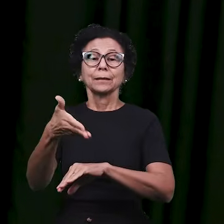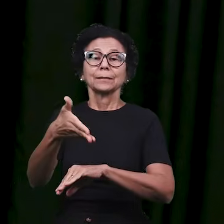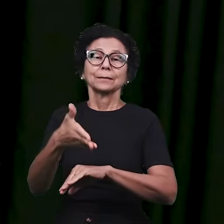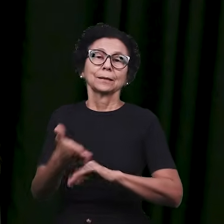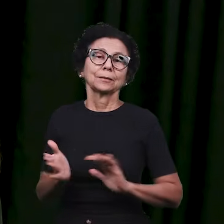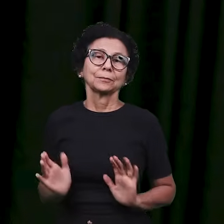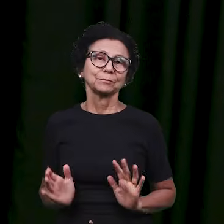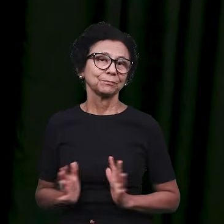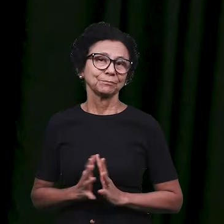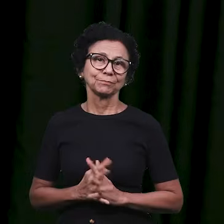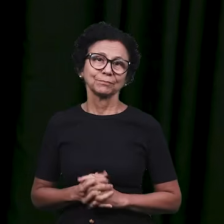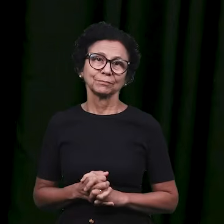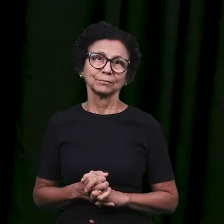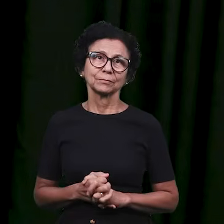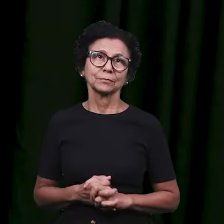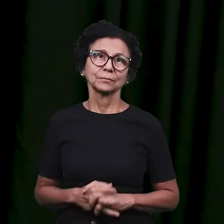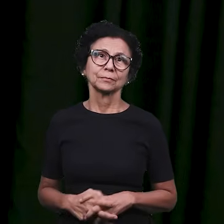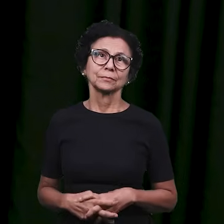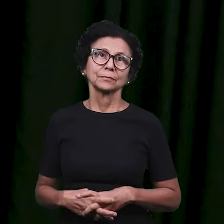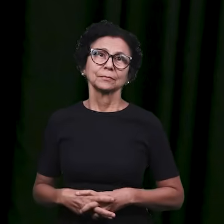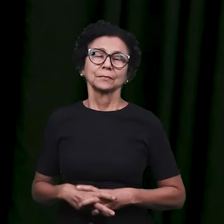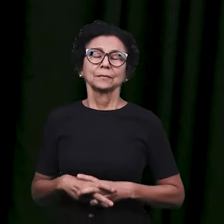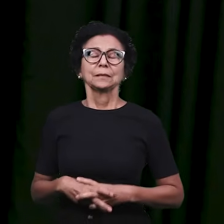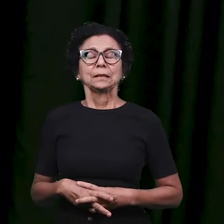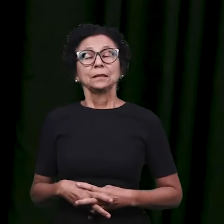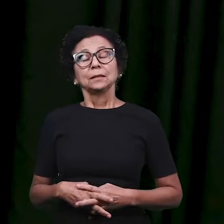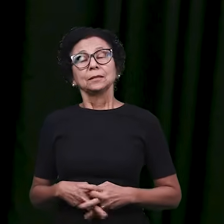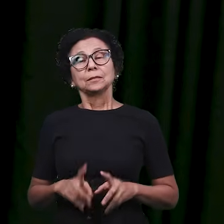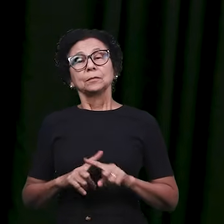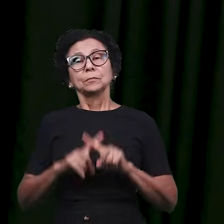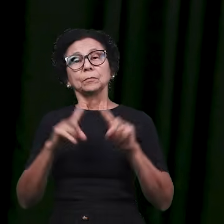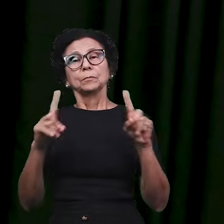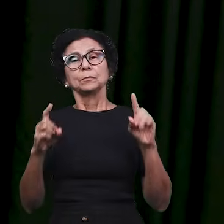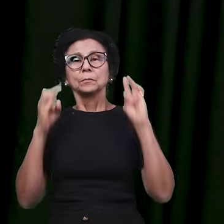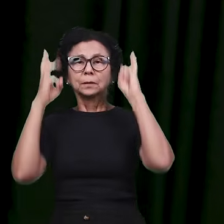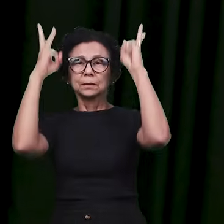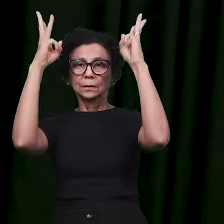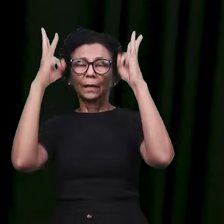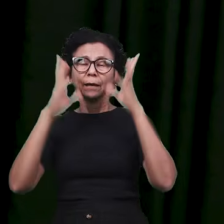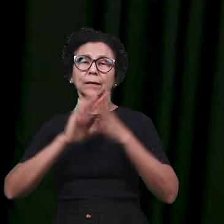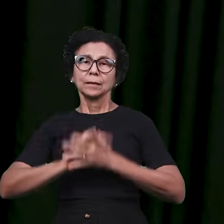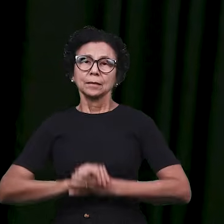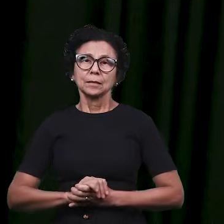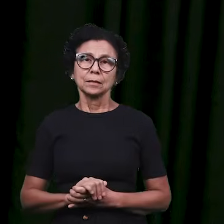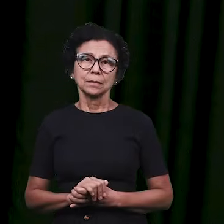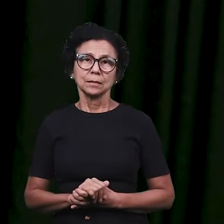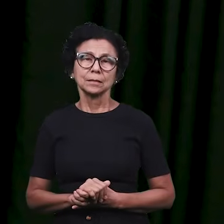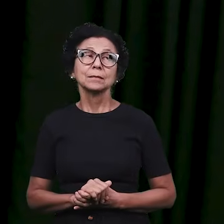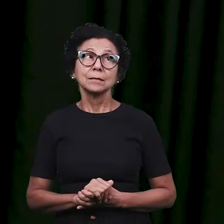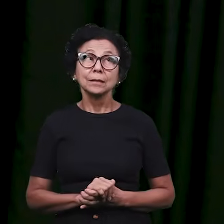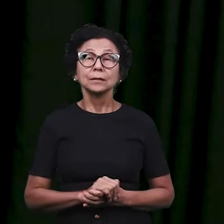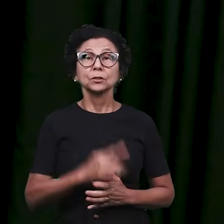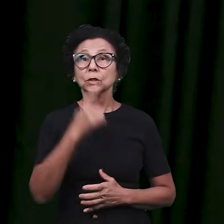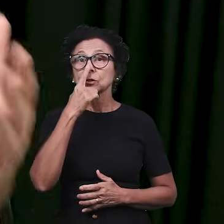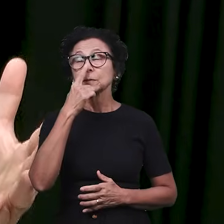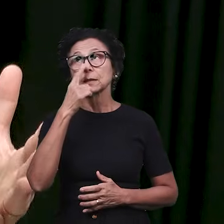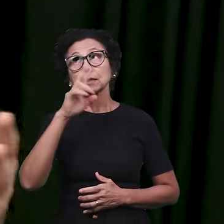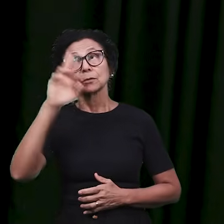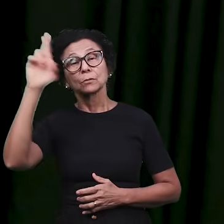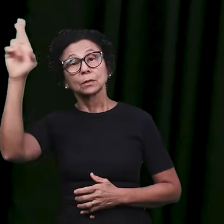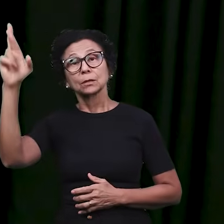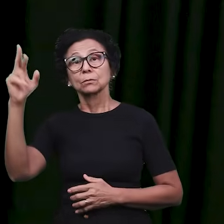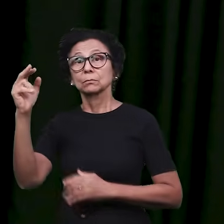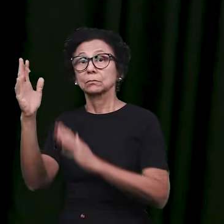agora um profeta de Deus, um homem do Senhor, aquele que Deus conversava face a face. Ia começar uma nova